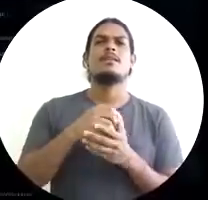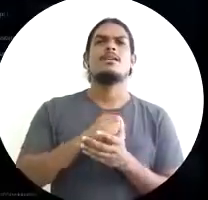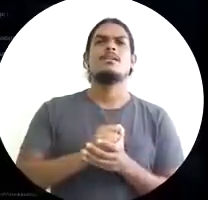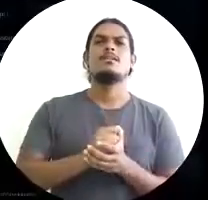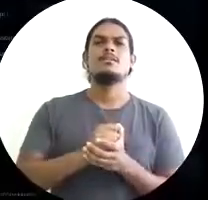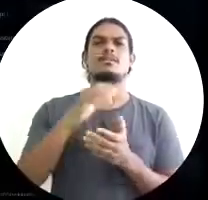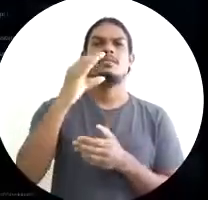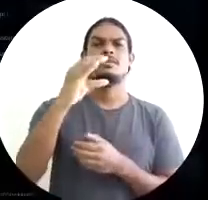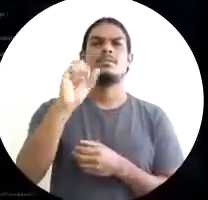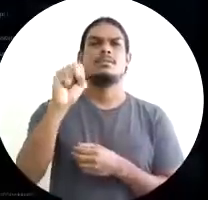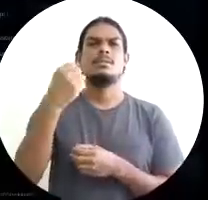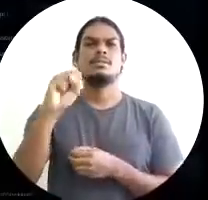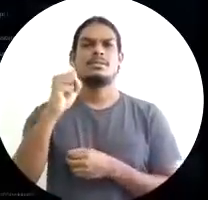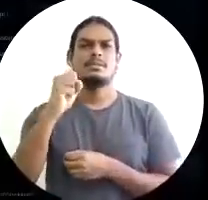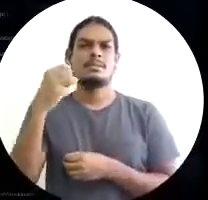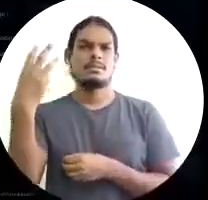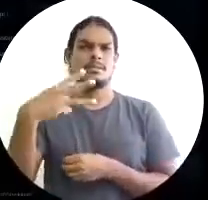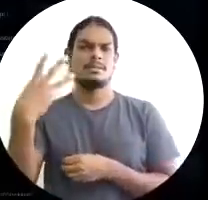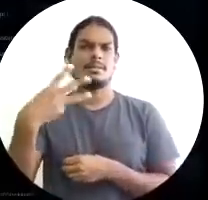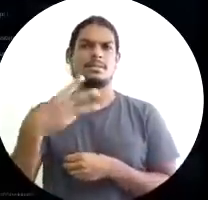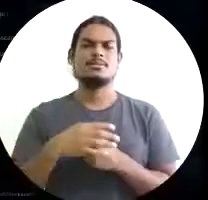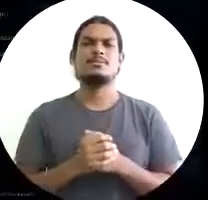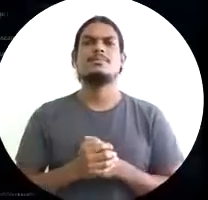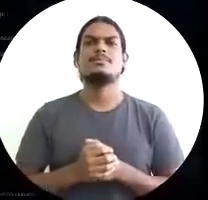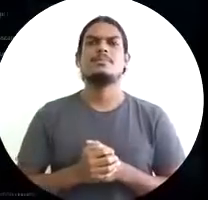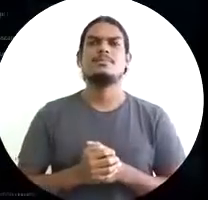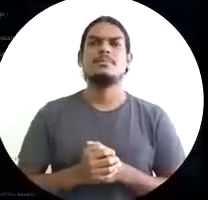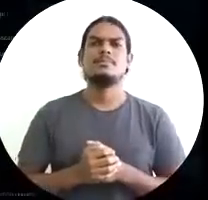a terceira versão do CSS.